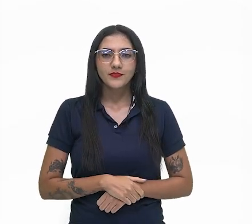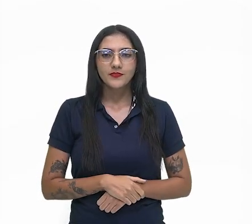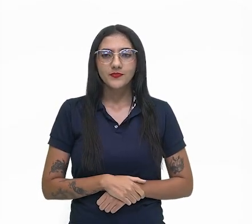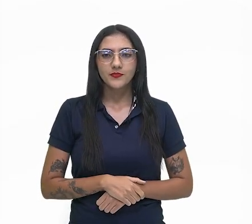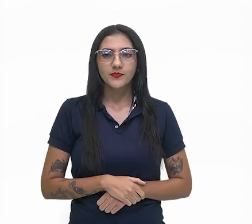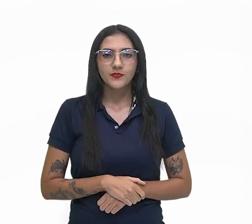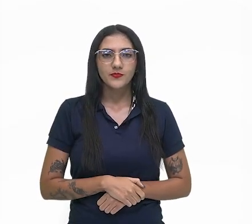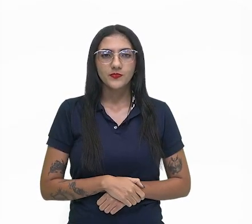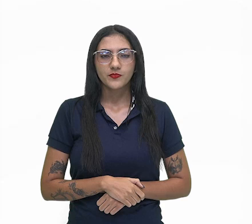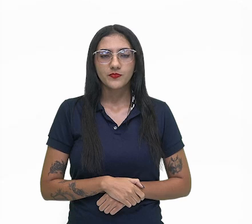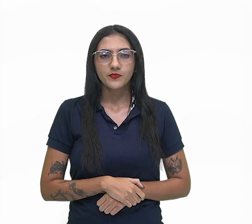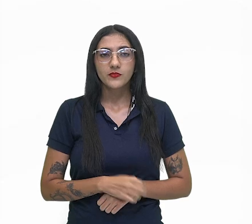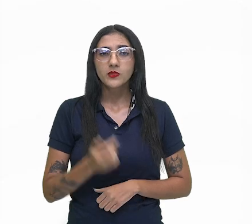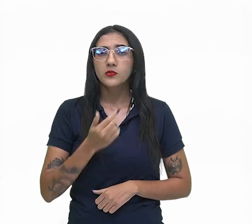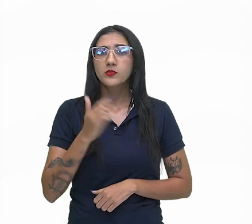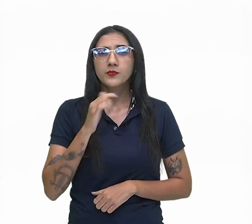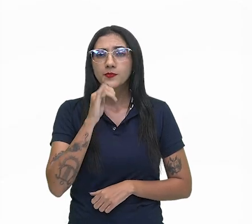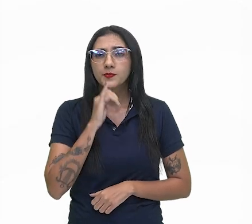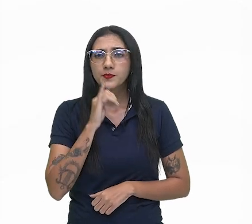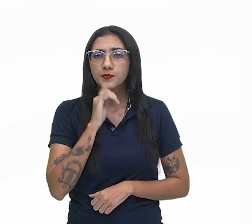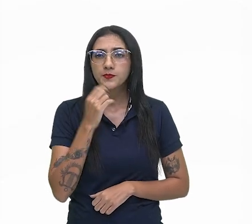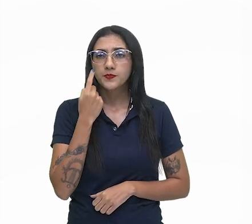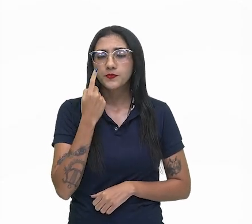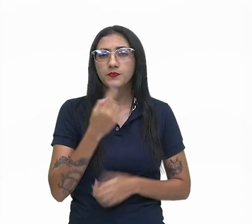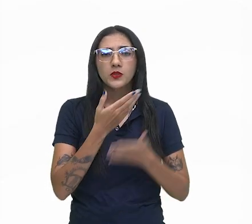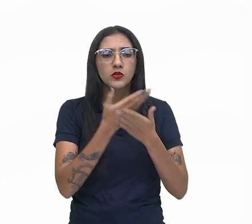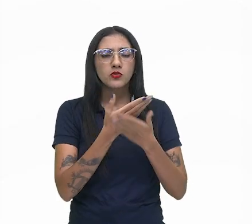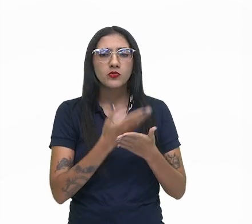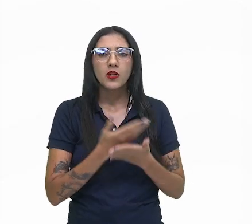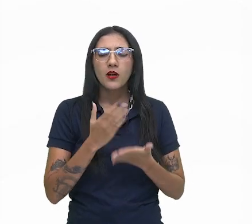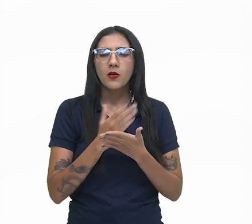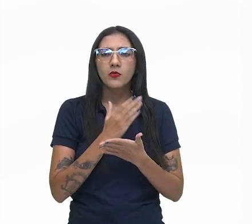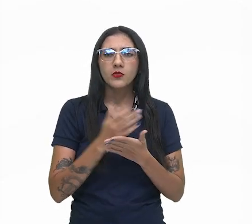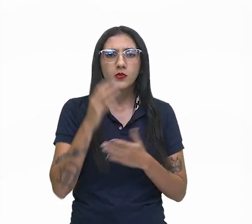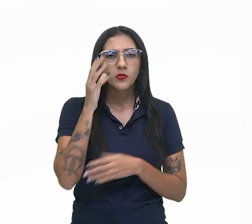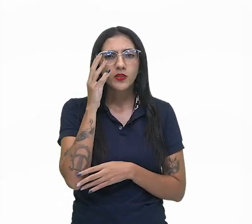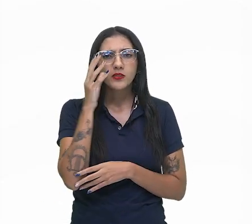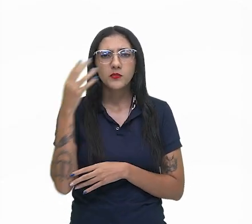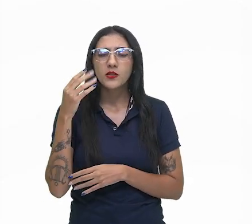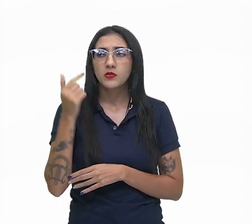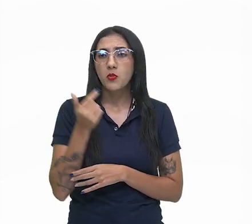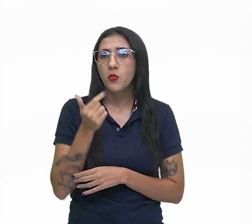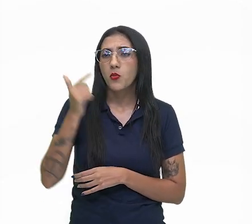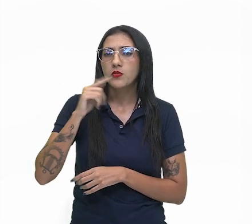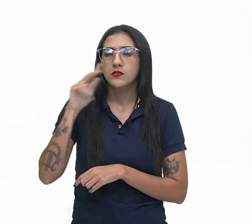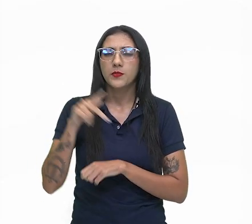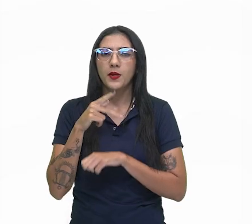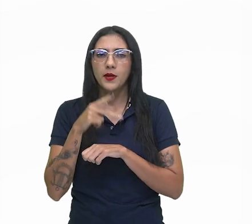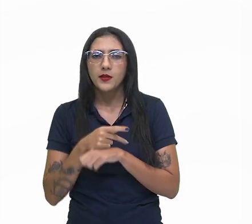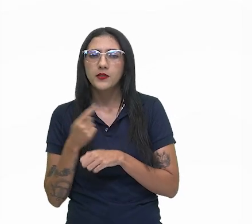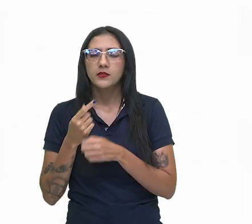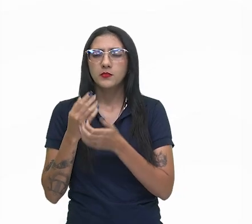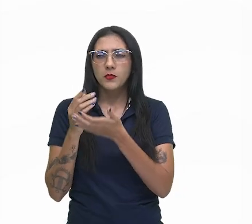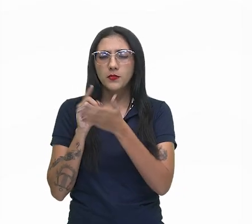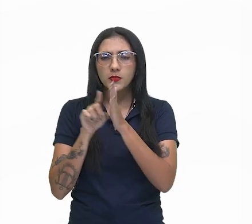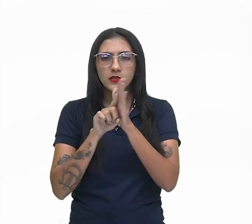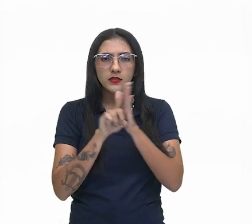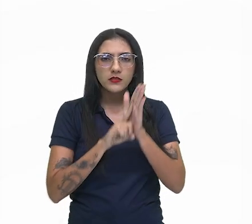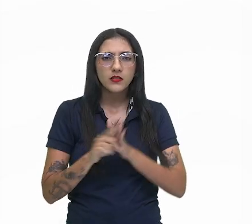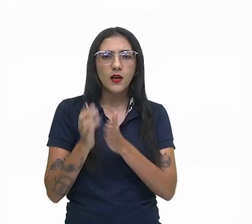exemplos de iniciativas educacionais: estudar casos de sucesso em outros países, né? Buscar modelos,